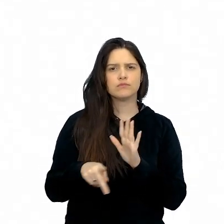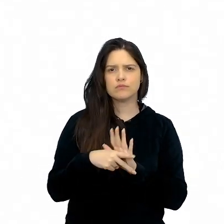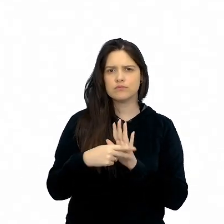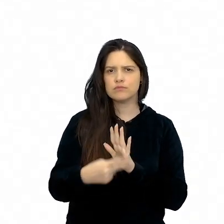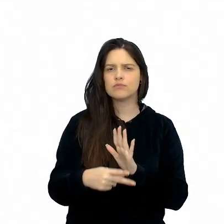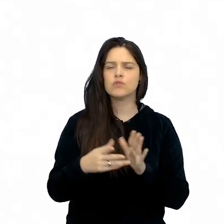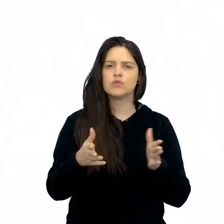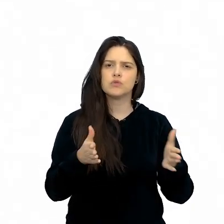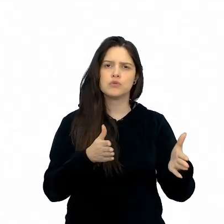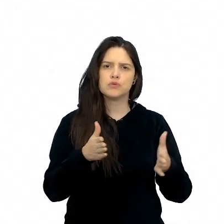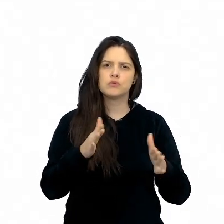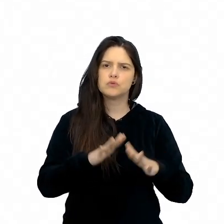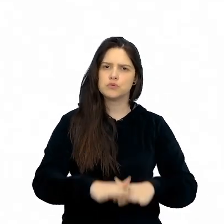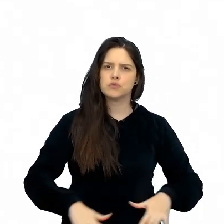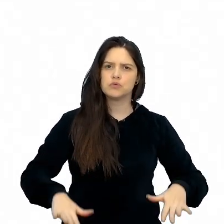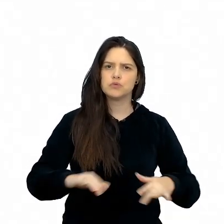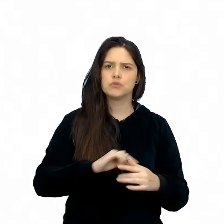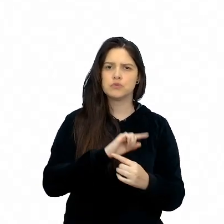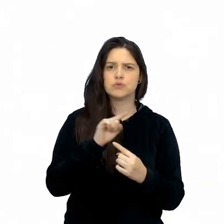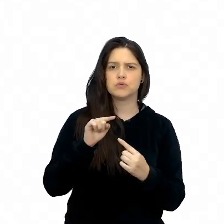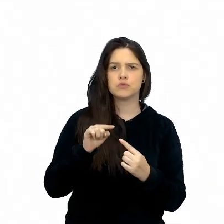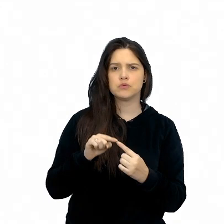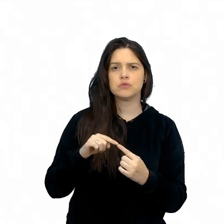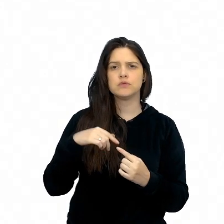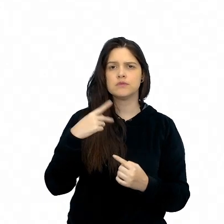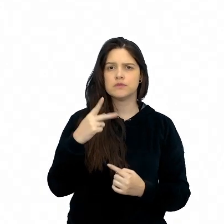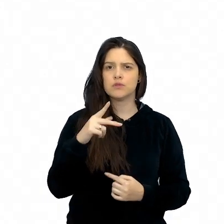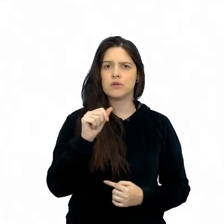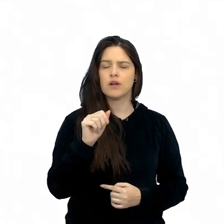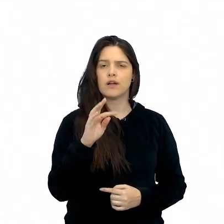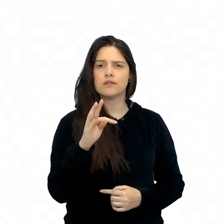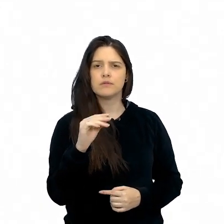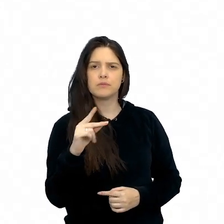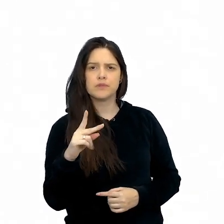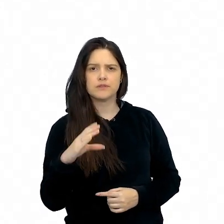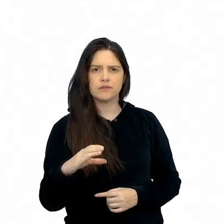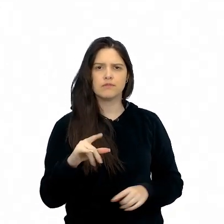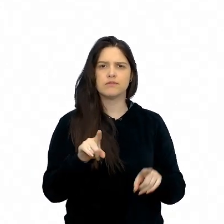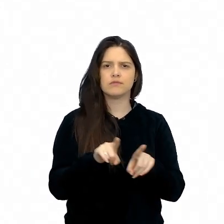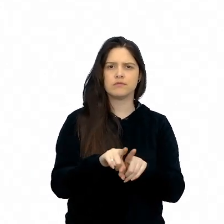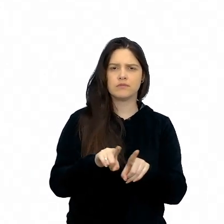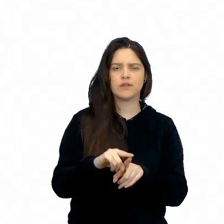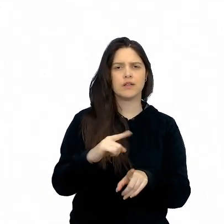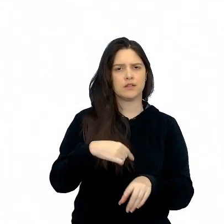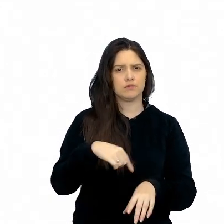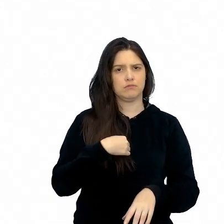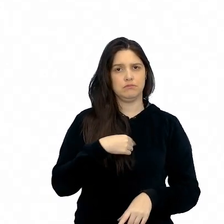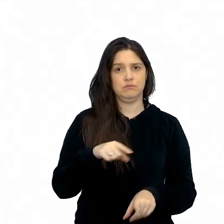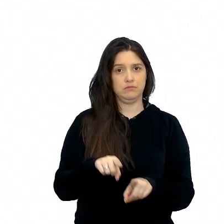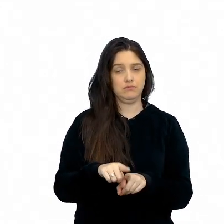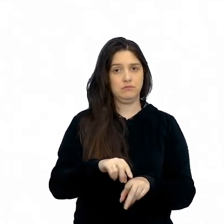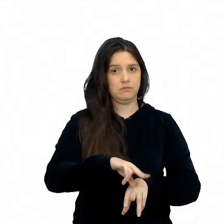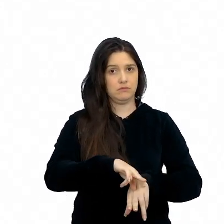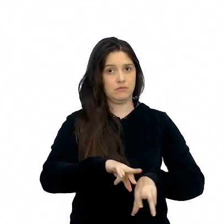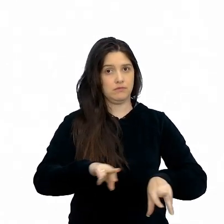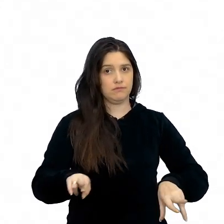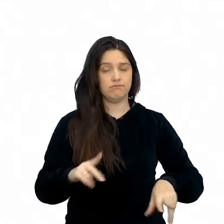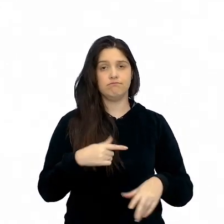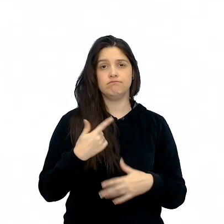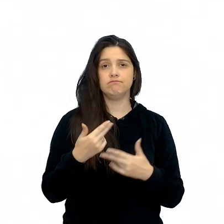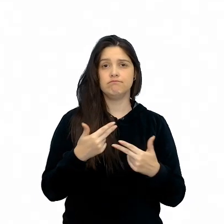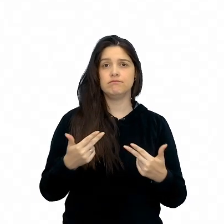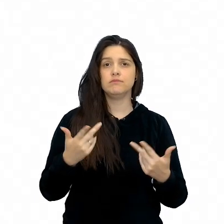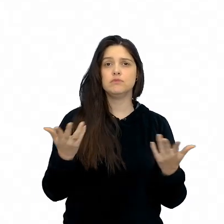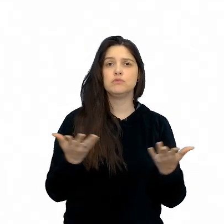nós estávamos discutindo o seu conhecimento comum e especializado. Bom, aí nós tivemos a